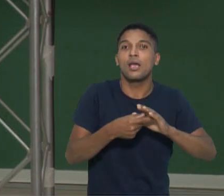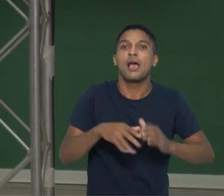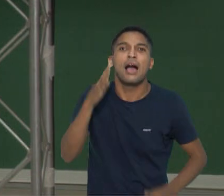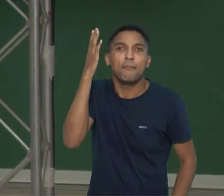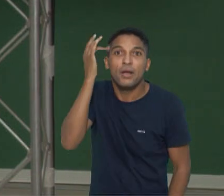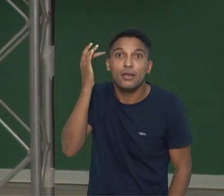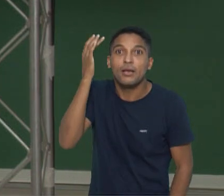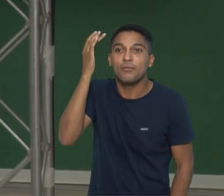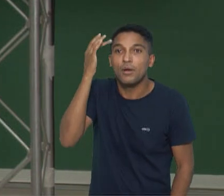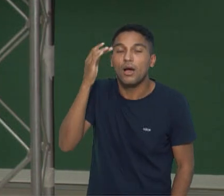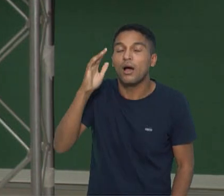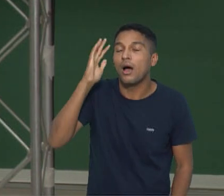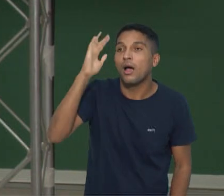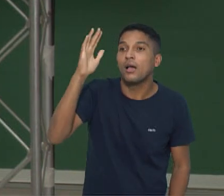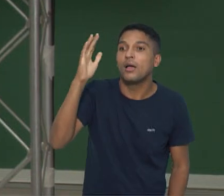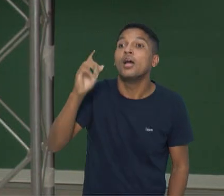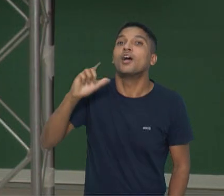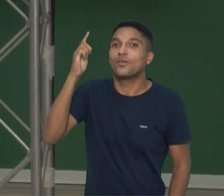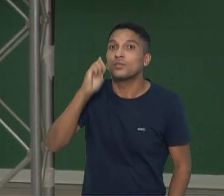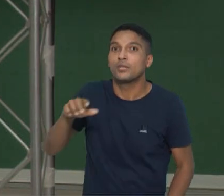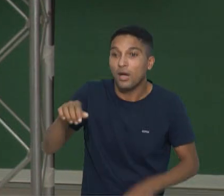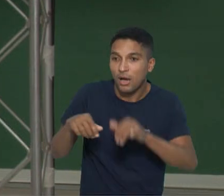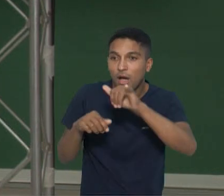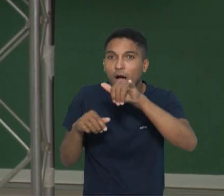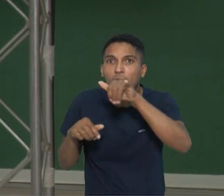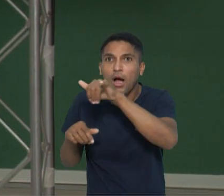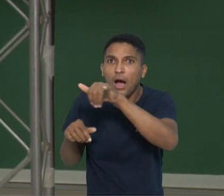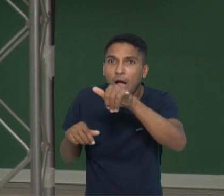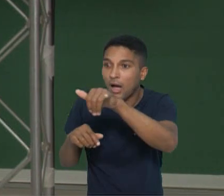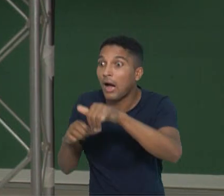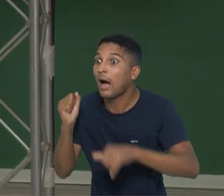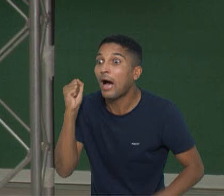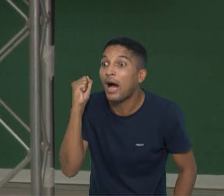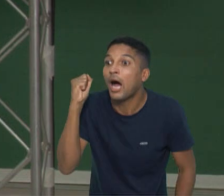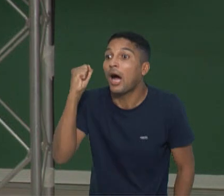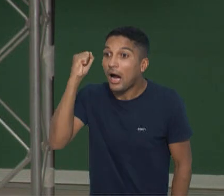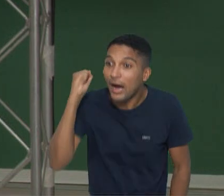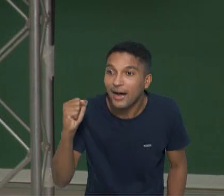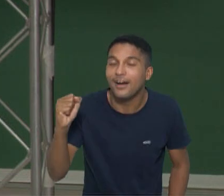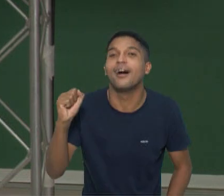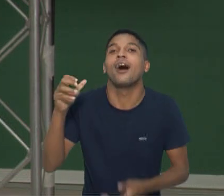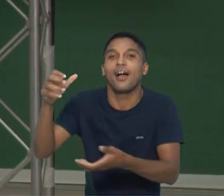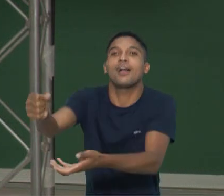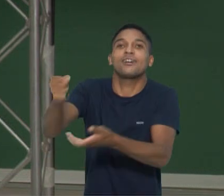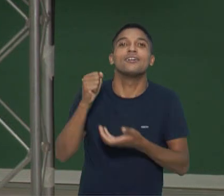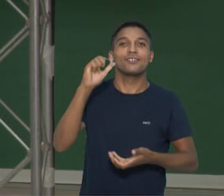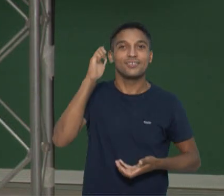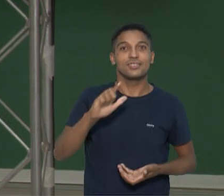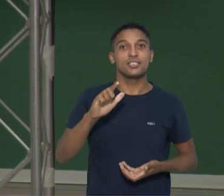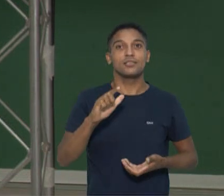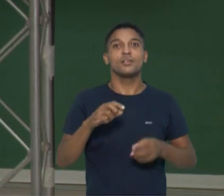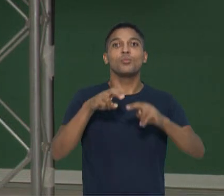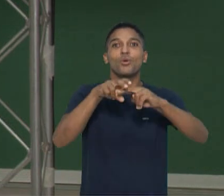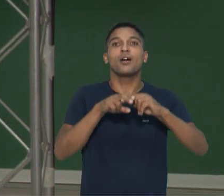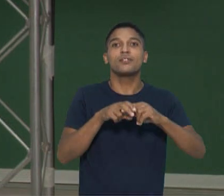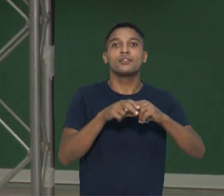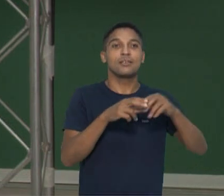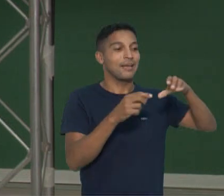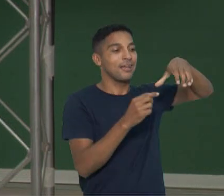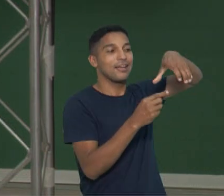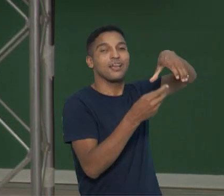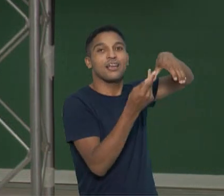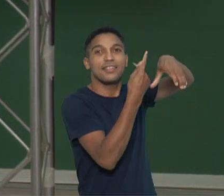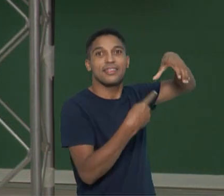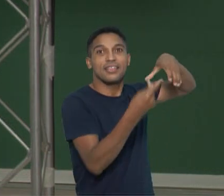cabeça deles, né? E que na hora da caça, eles teriam êxito nesta caça. Seria mais fácil para eles caçarem o animal.